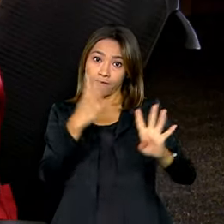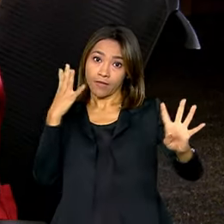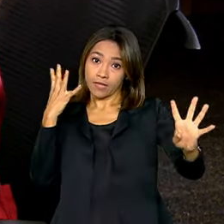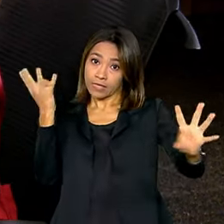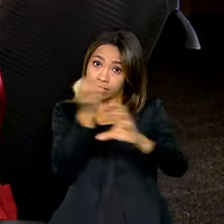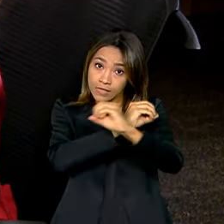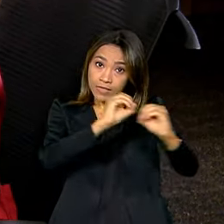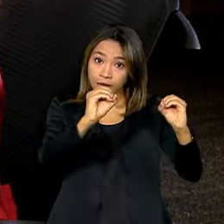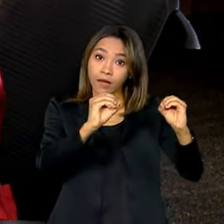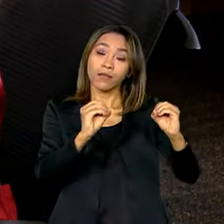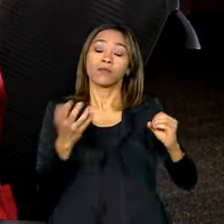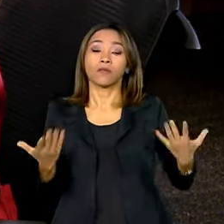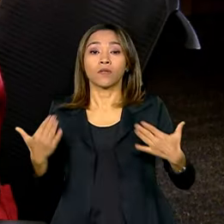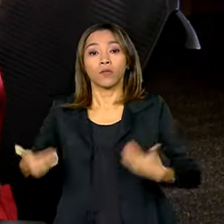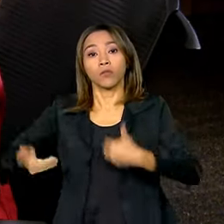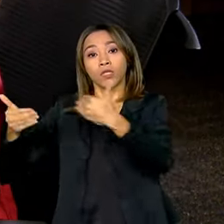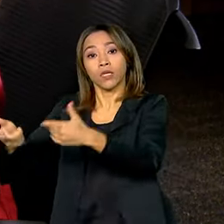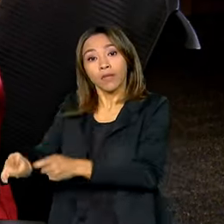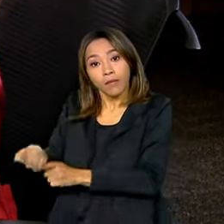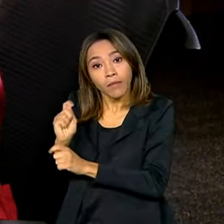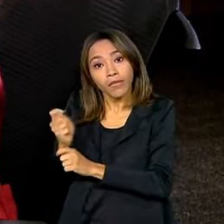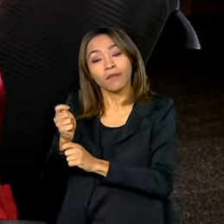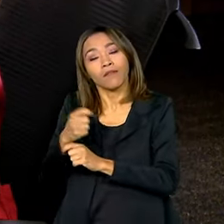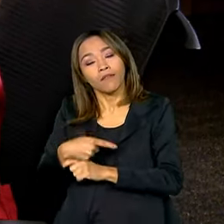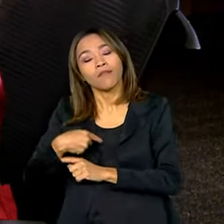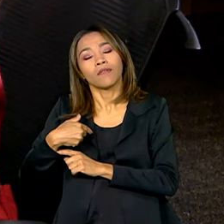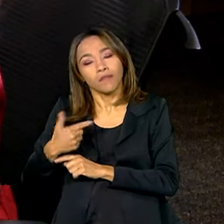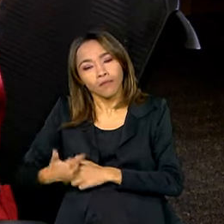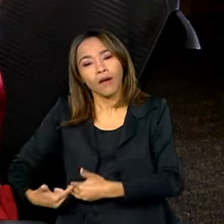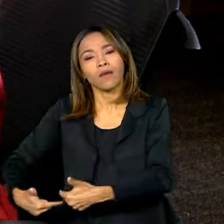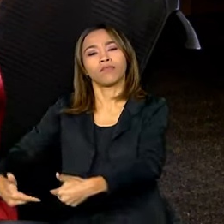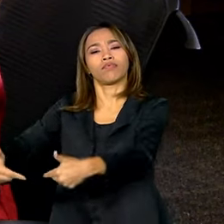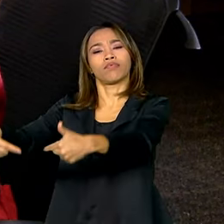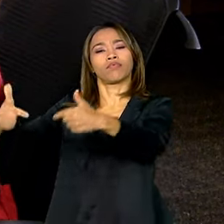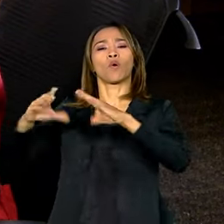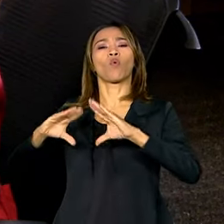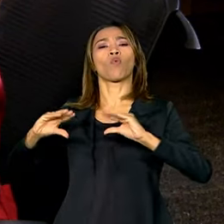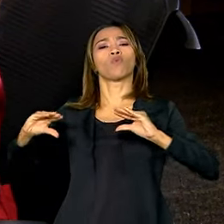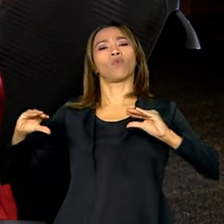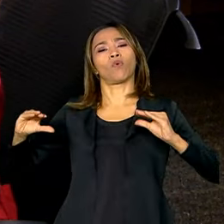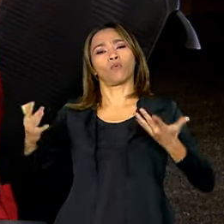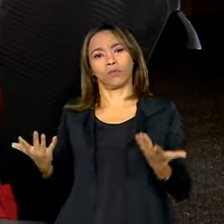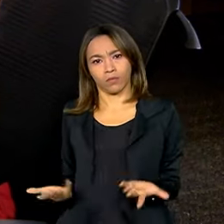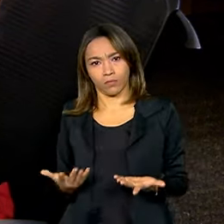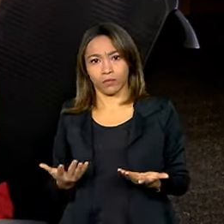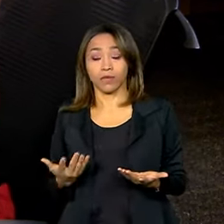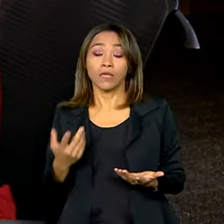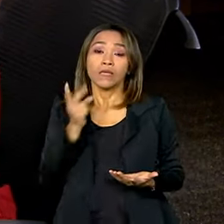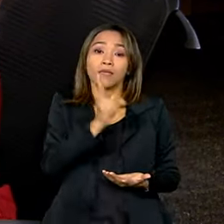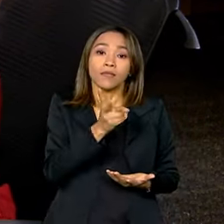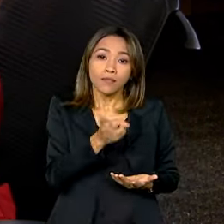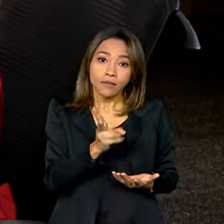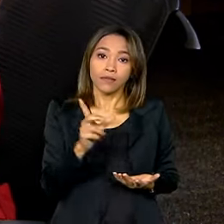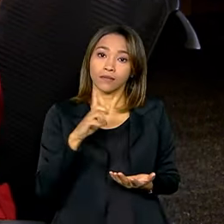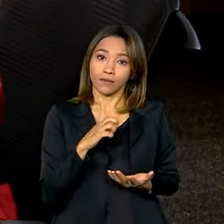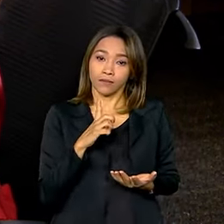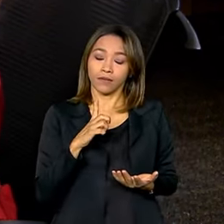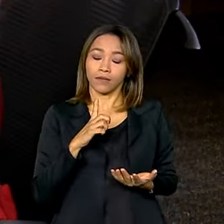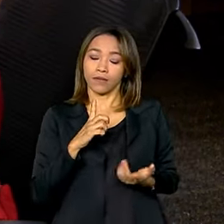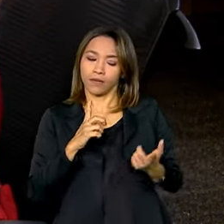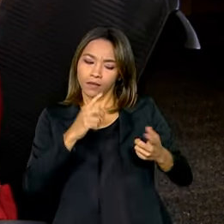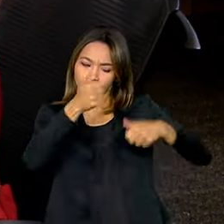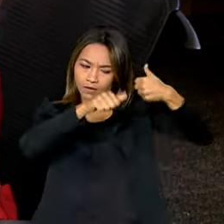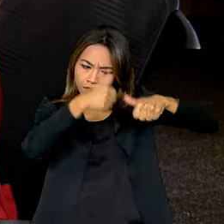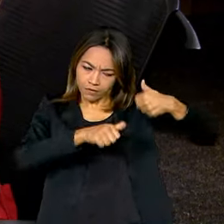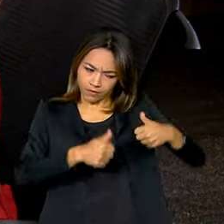zerada, o Ministério da Pesca trabalhará com conforto e nós teremos sempre a possibilidade de analisar de